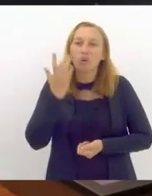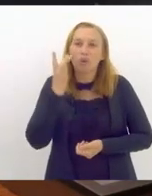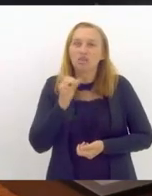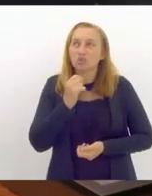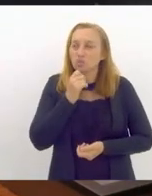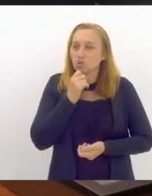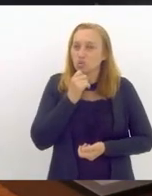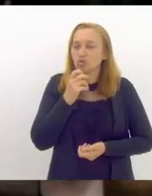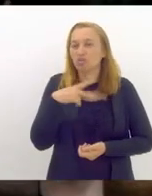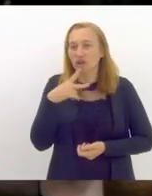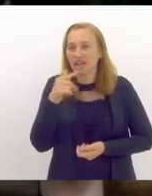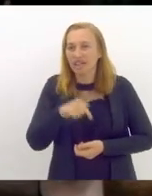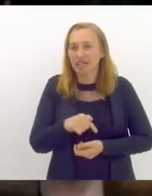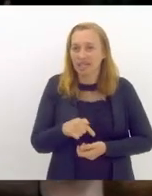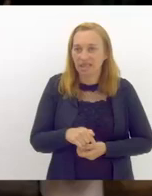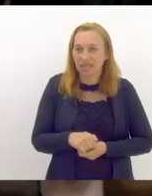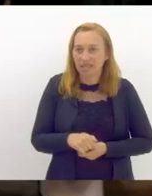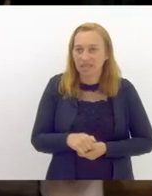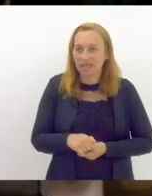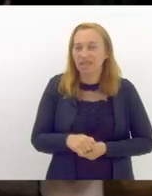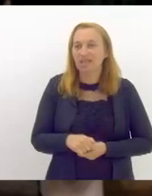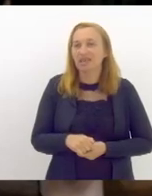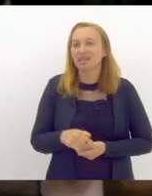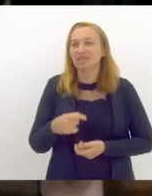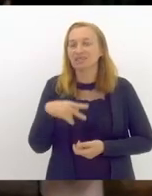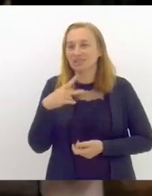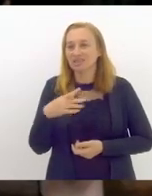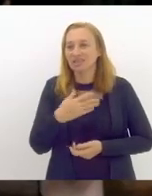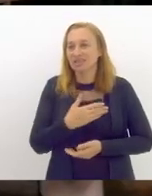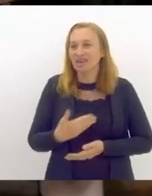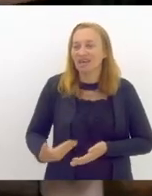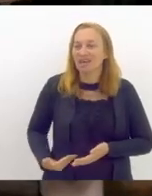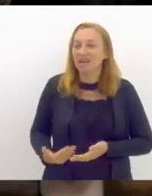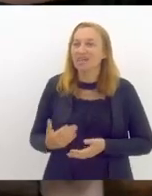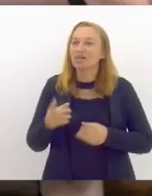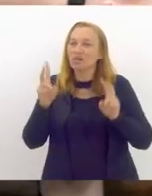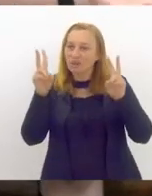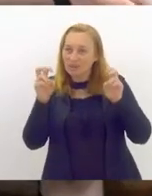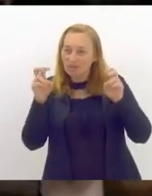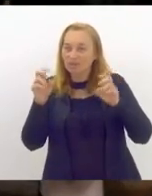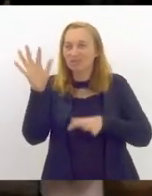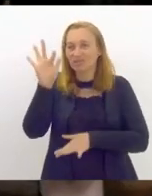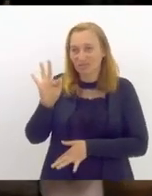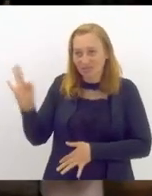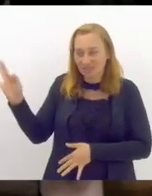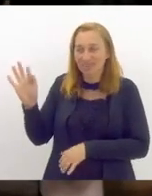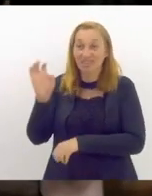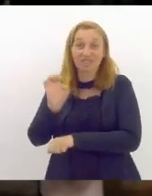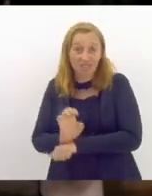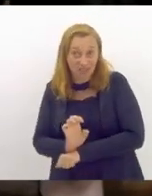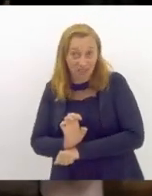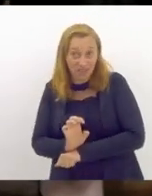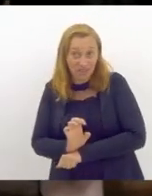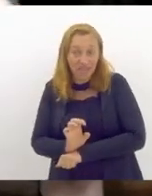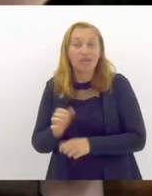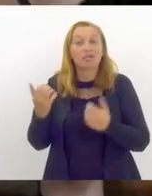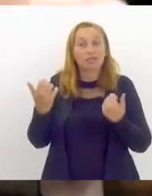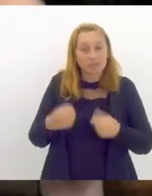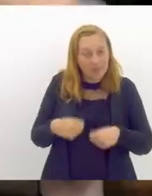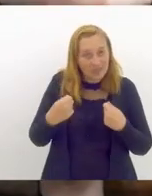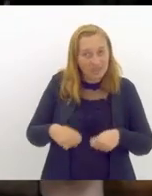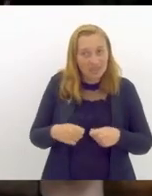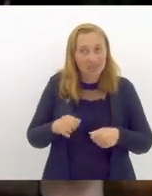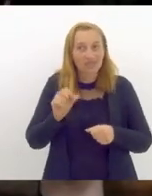é o seguinte quando eu disse aqui eu jamais esse Governador falou nisso o seguinte há uma questão Federativa o estado precisa